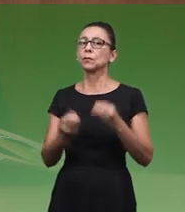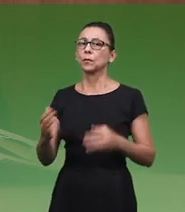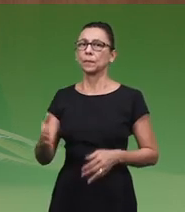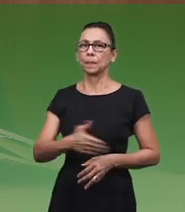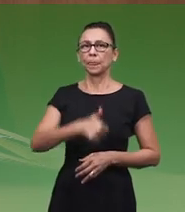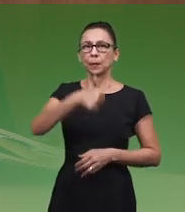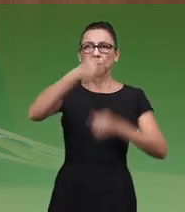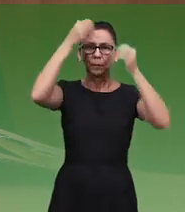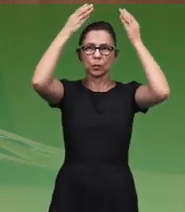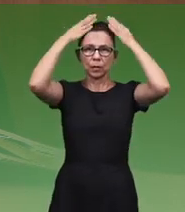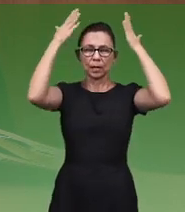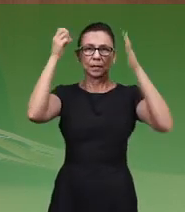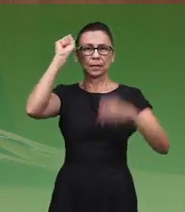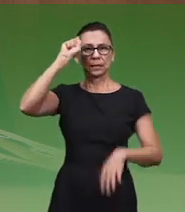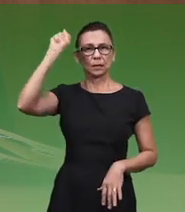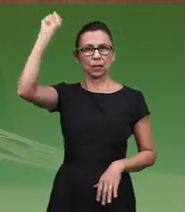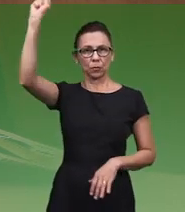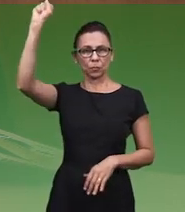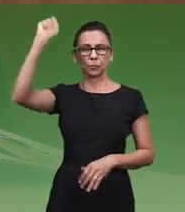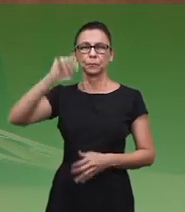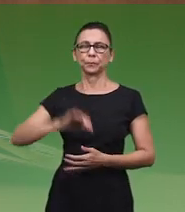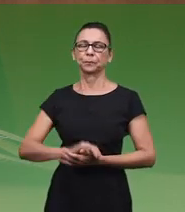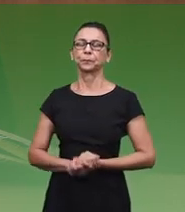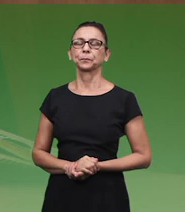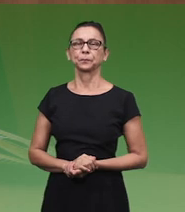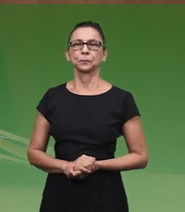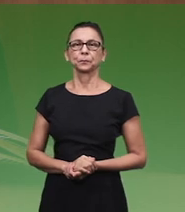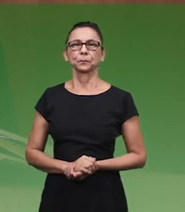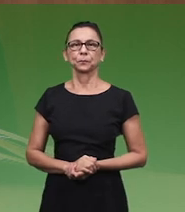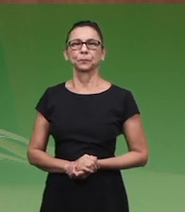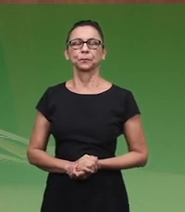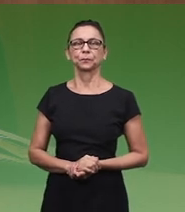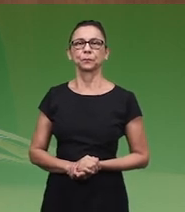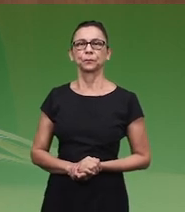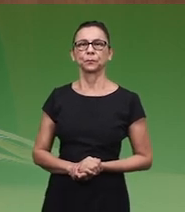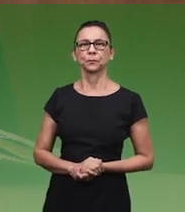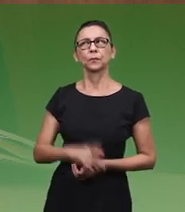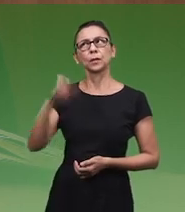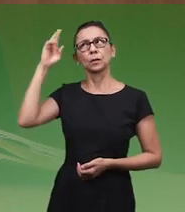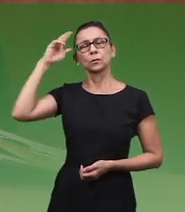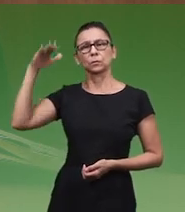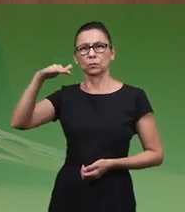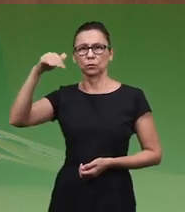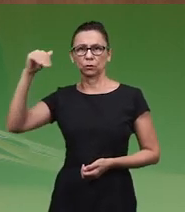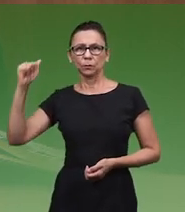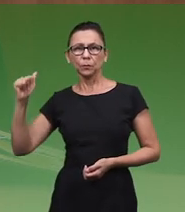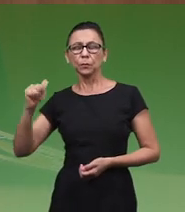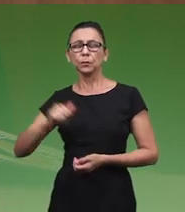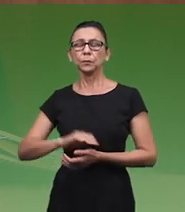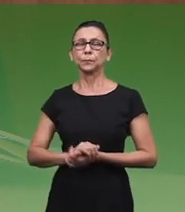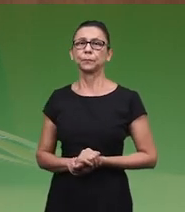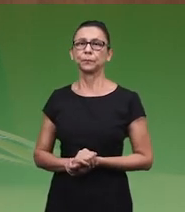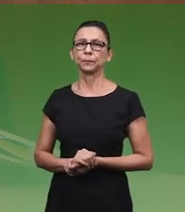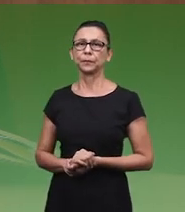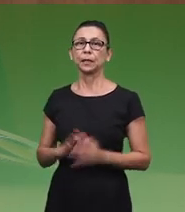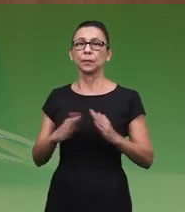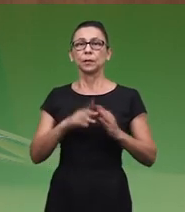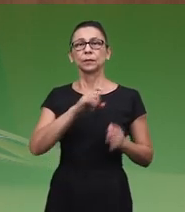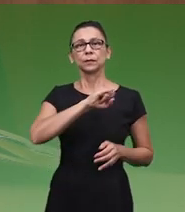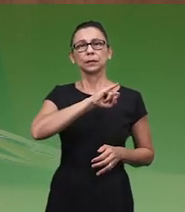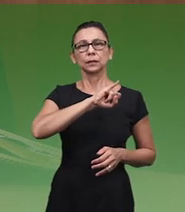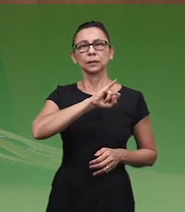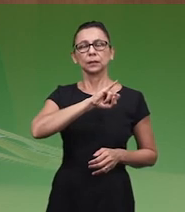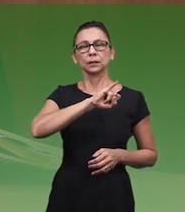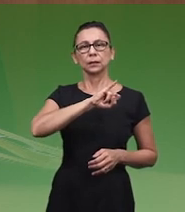do primeiro rei de Israel, que foi o rei Saul. Saul, ele foi chamado pelo Senhor e morava em